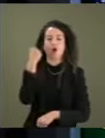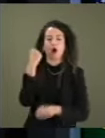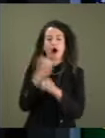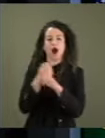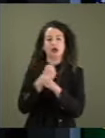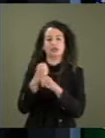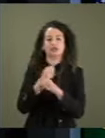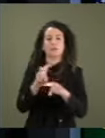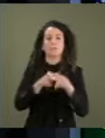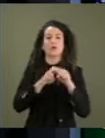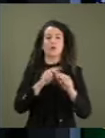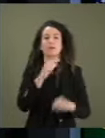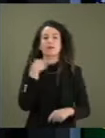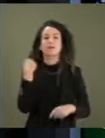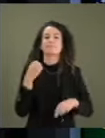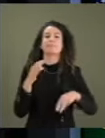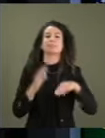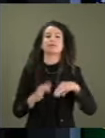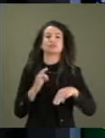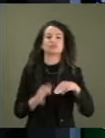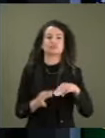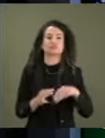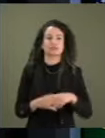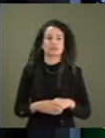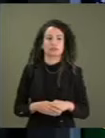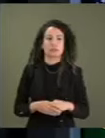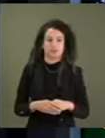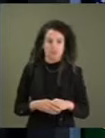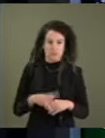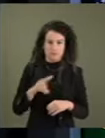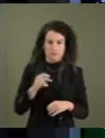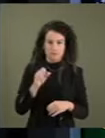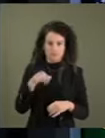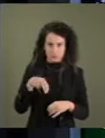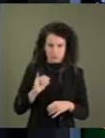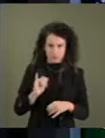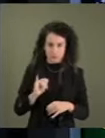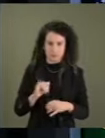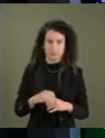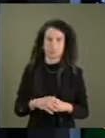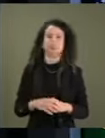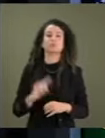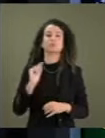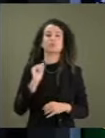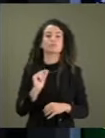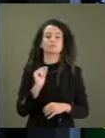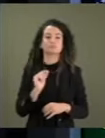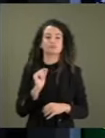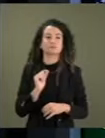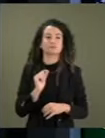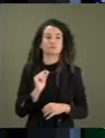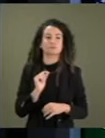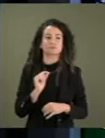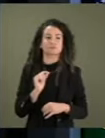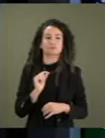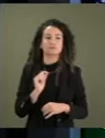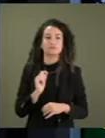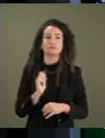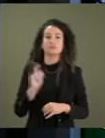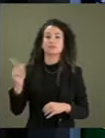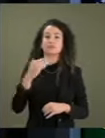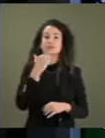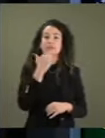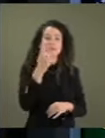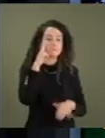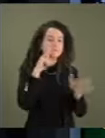falecimento do ministro Teori Zavascki, que ele tinha pedido vista